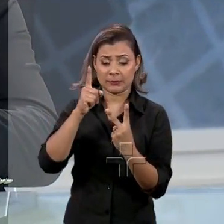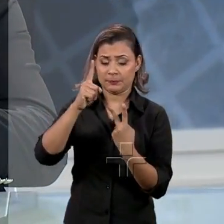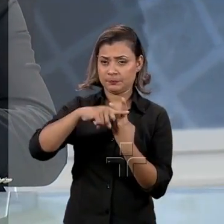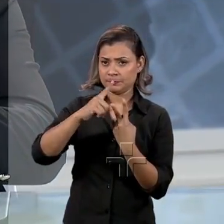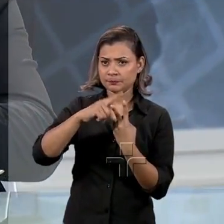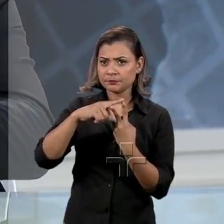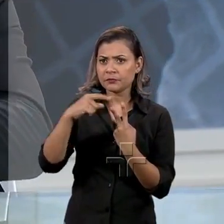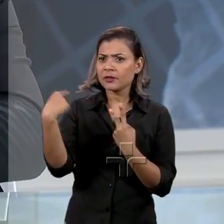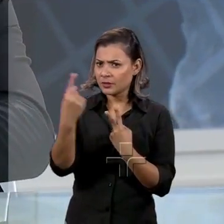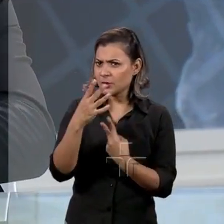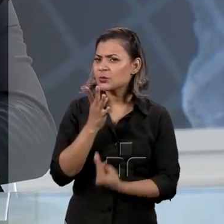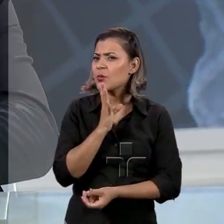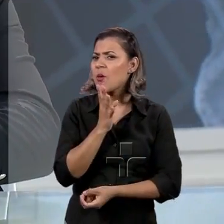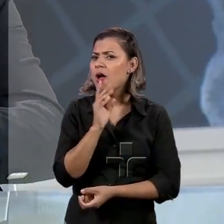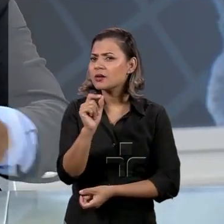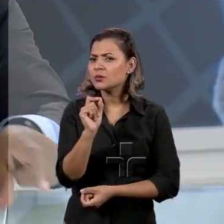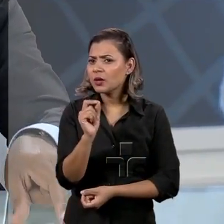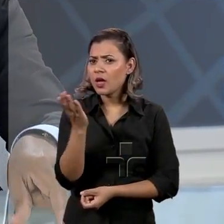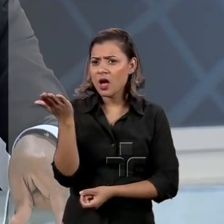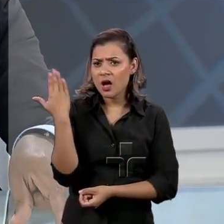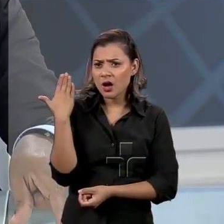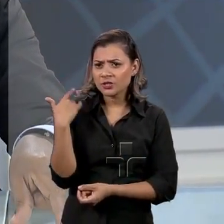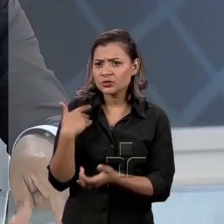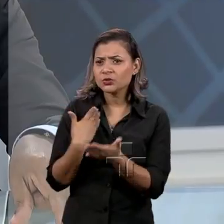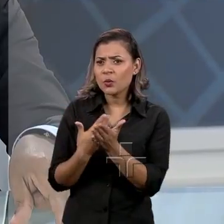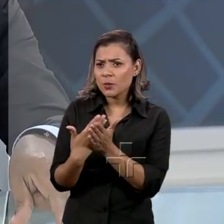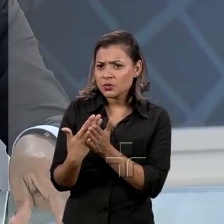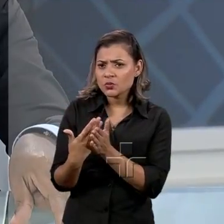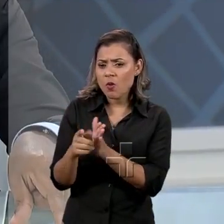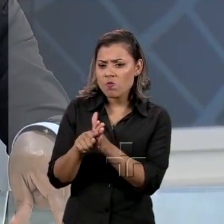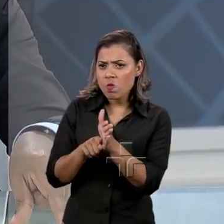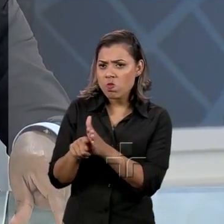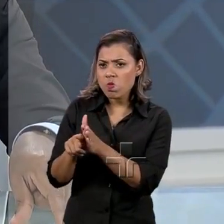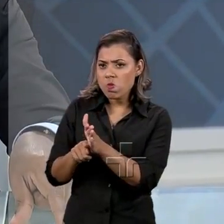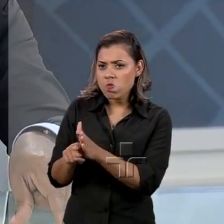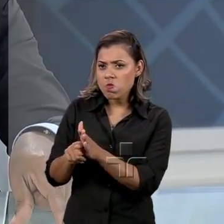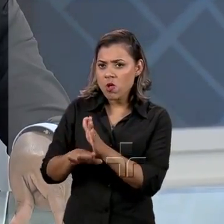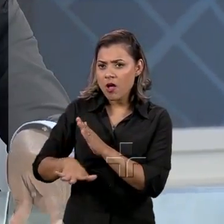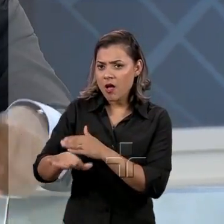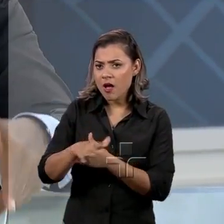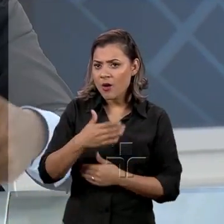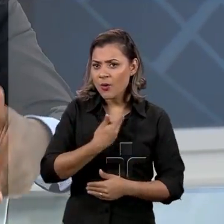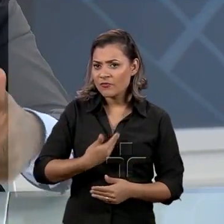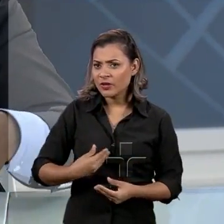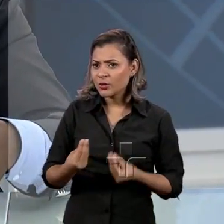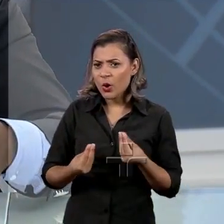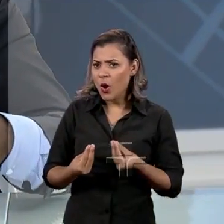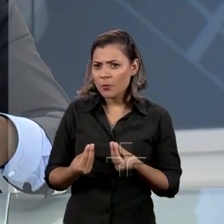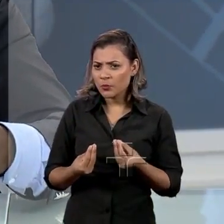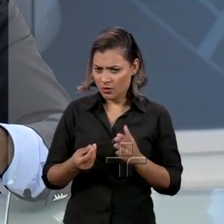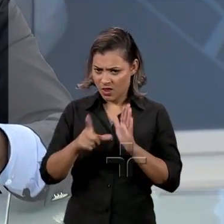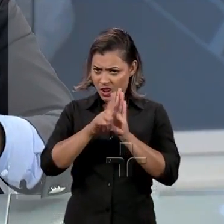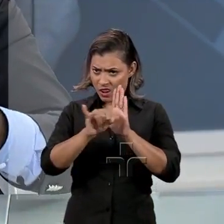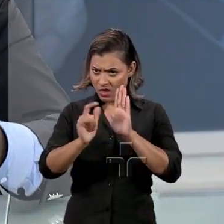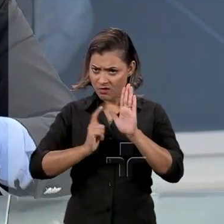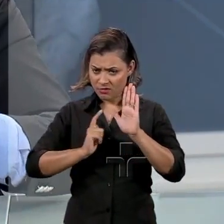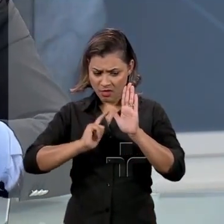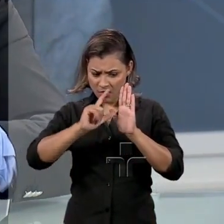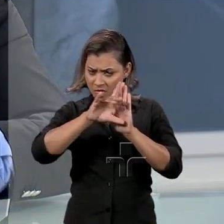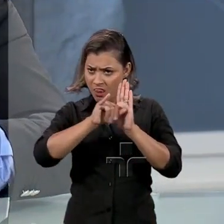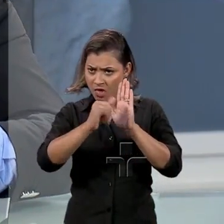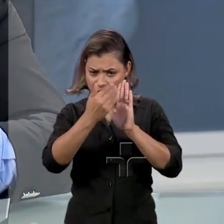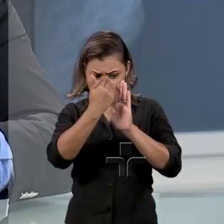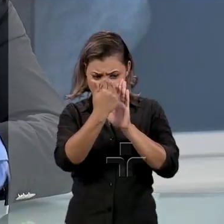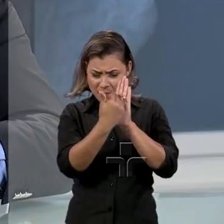está conhecendo como é que isso daqui funcionava para dentro da estrutura do governo. Que aquela legislação que, no mais das vezes,